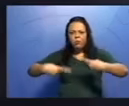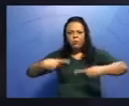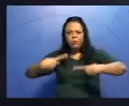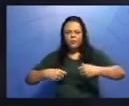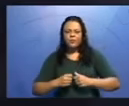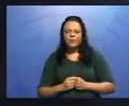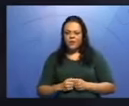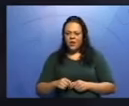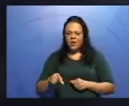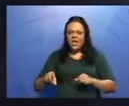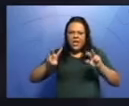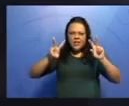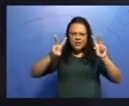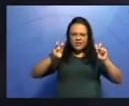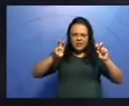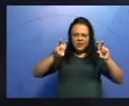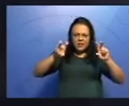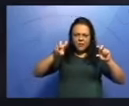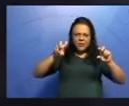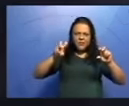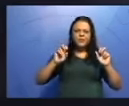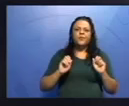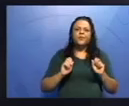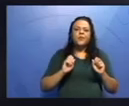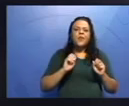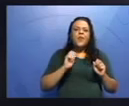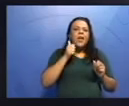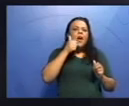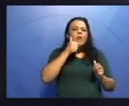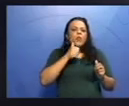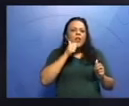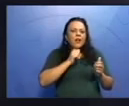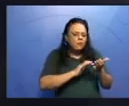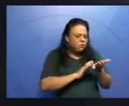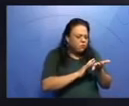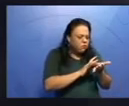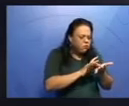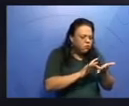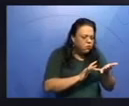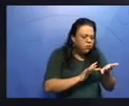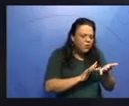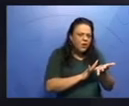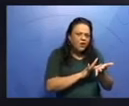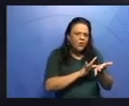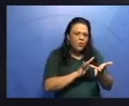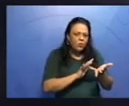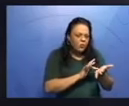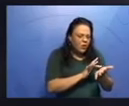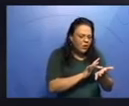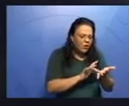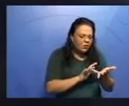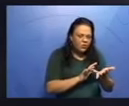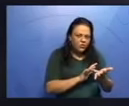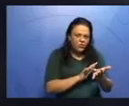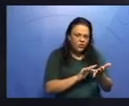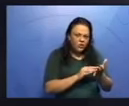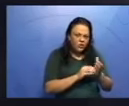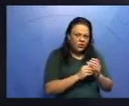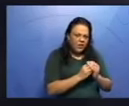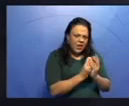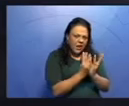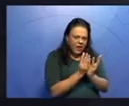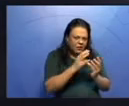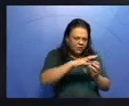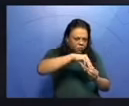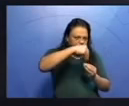esse conto ele é extenso. Então, foram divididos em 4 partes. Hoje eu vou ler para vocês a parte 1 e a parte